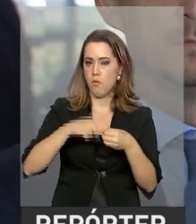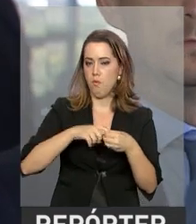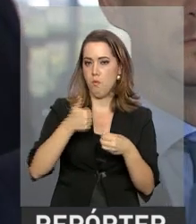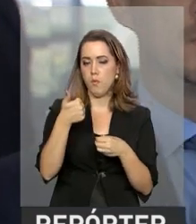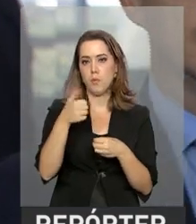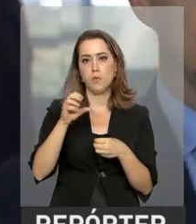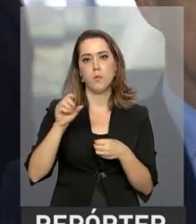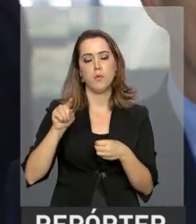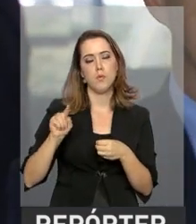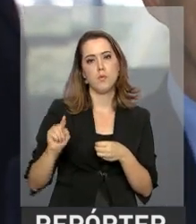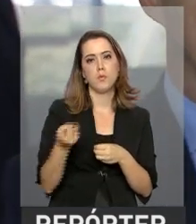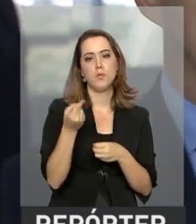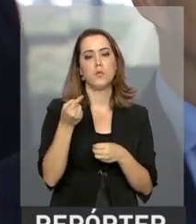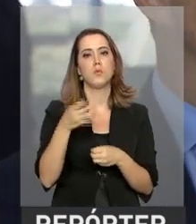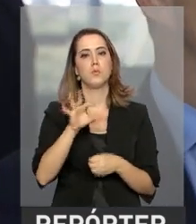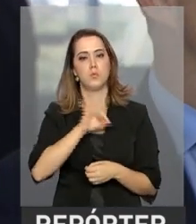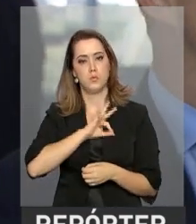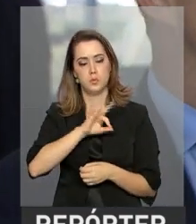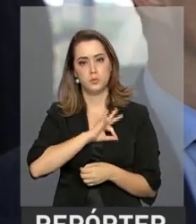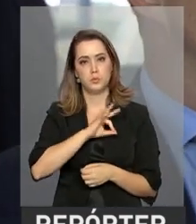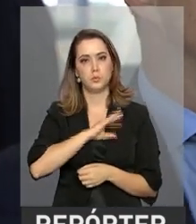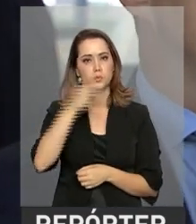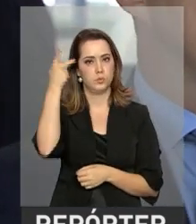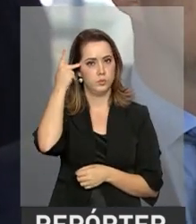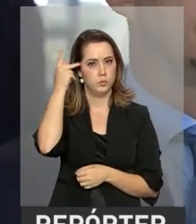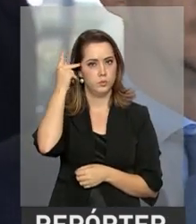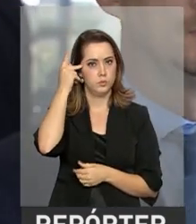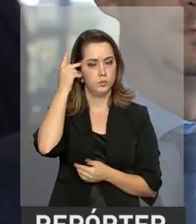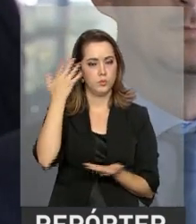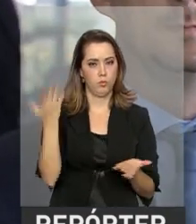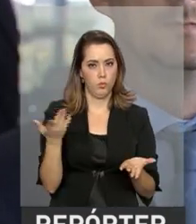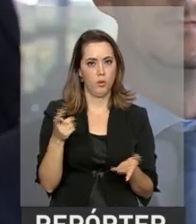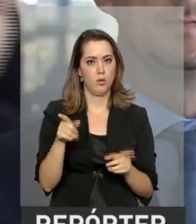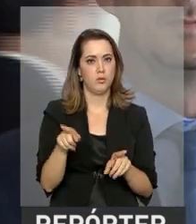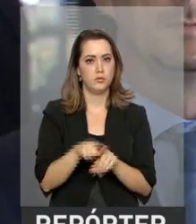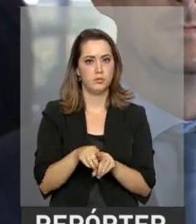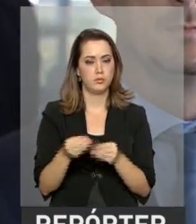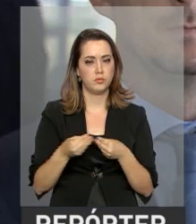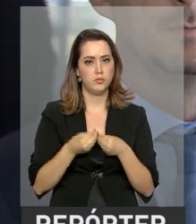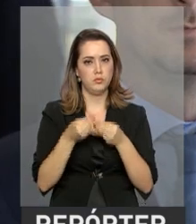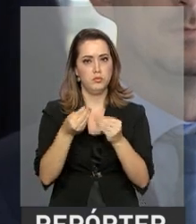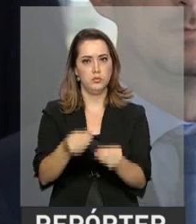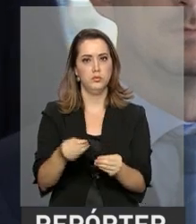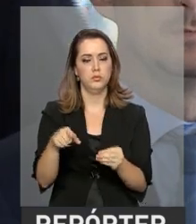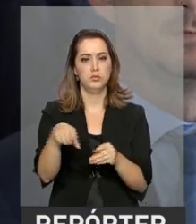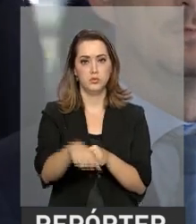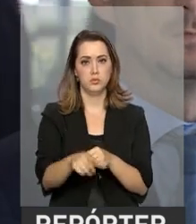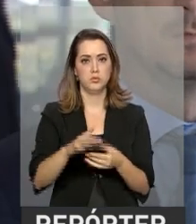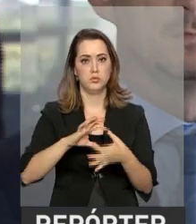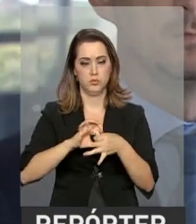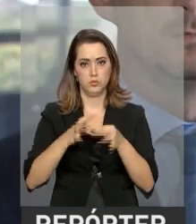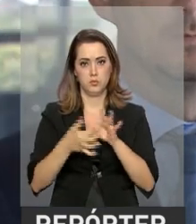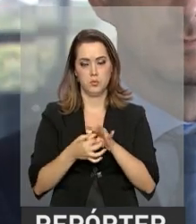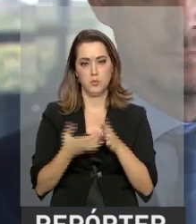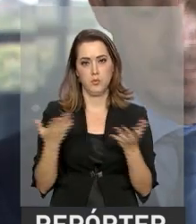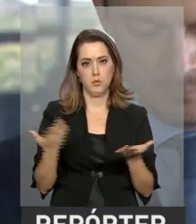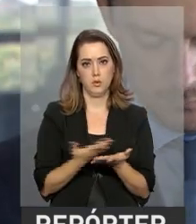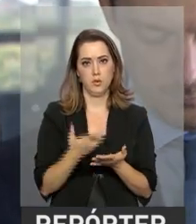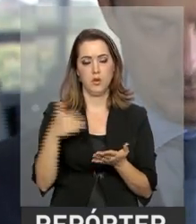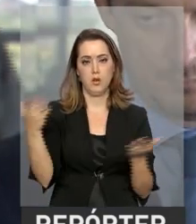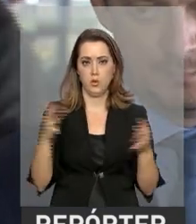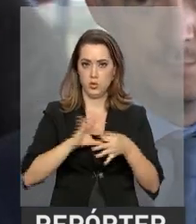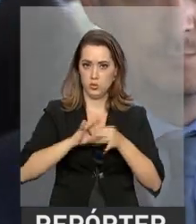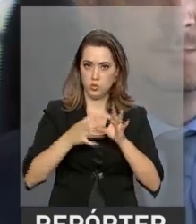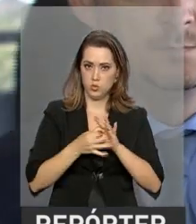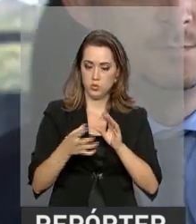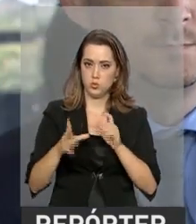1.000 policiais do estado de São Paulo, que foram cedidos para os Jogos Olímpicos. Nos Jogos